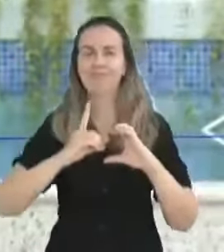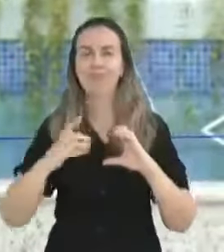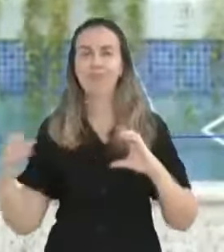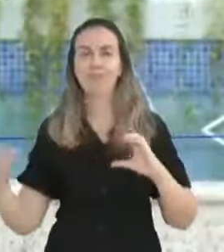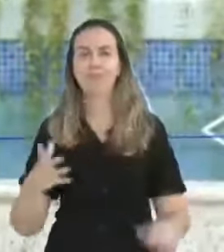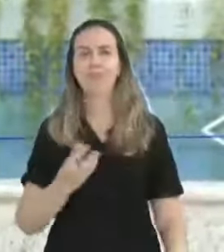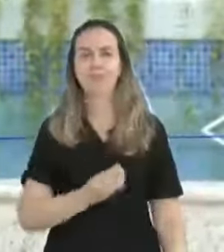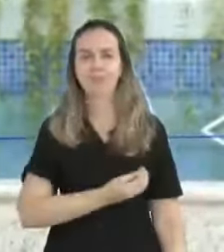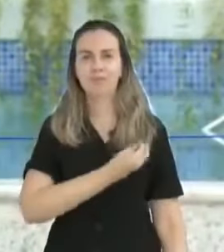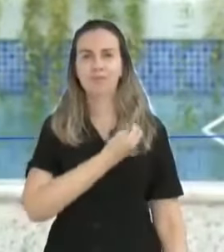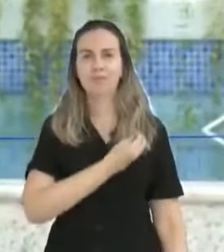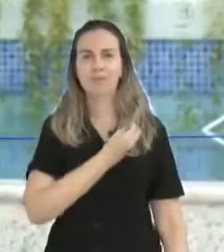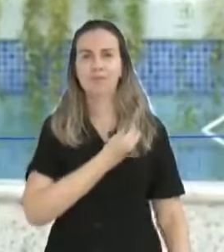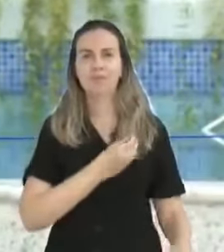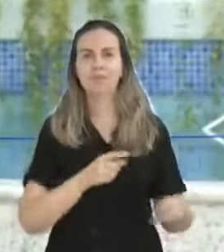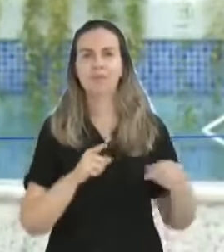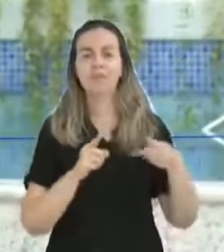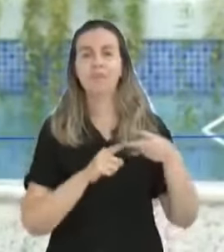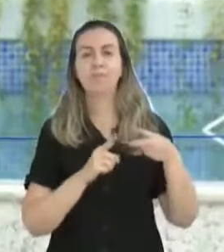Segundo,